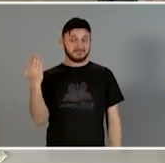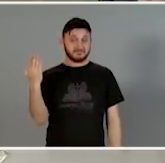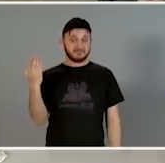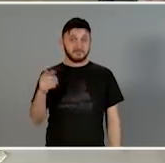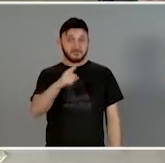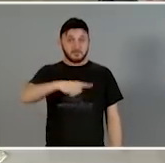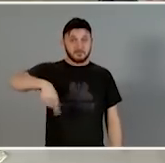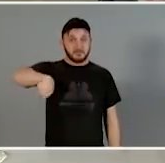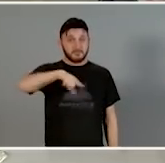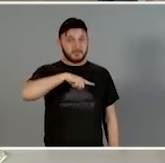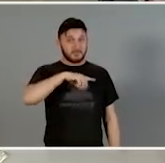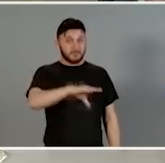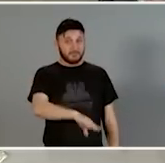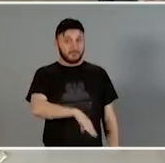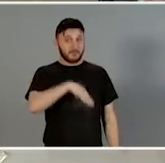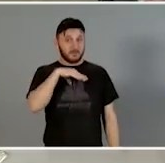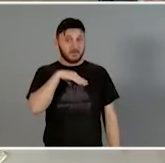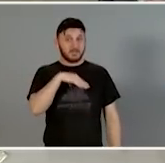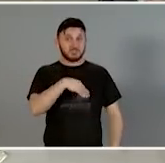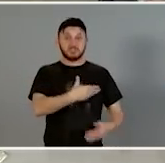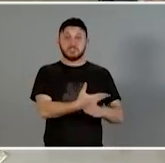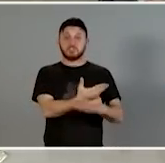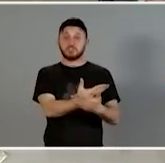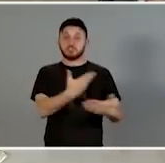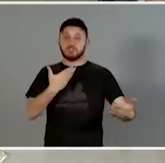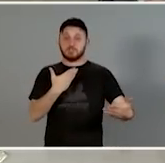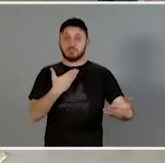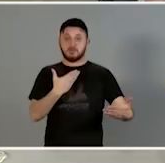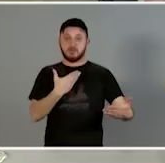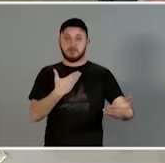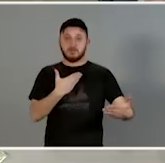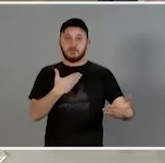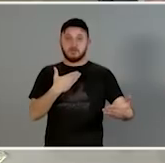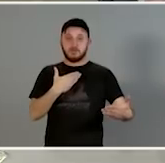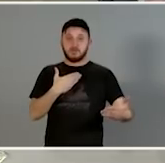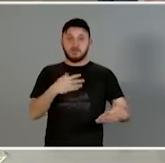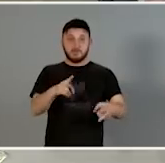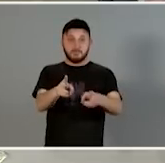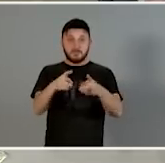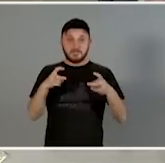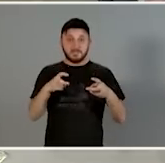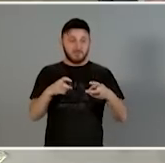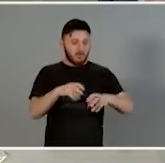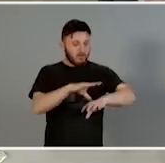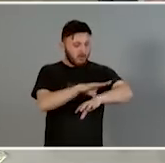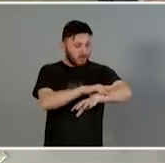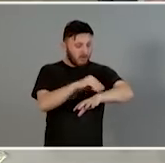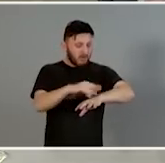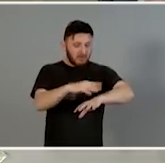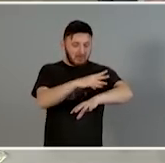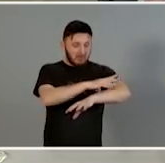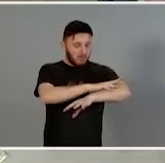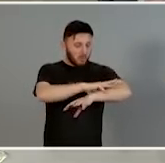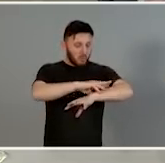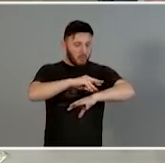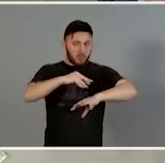você tem coragem e tira o gesso. E viu que a ferida já se foi.